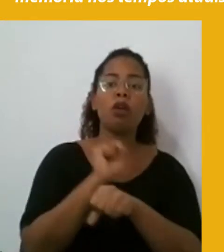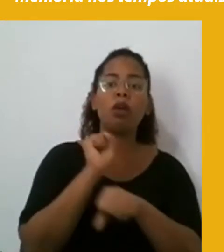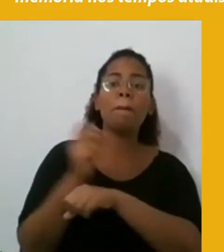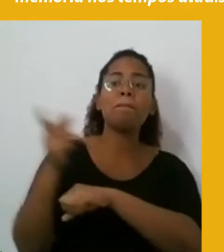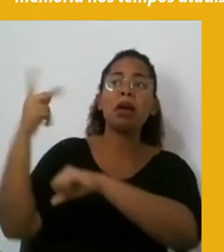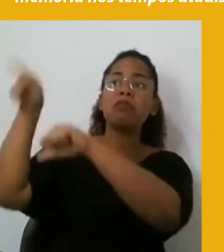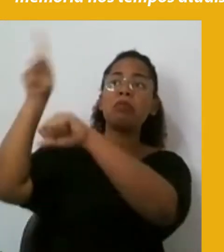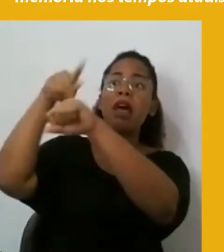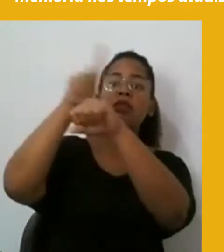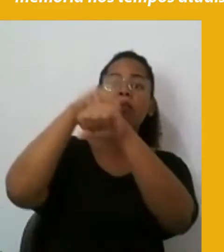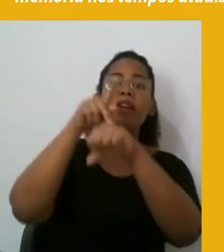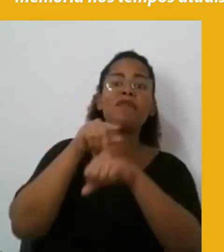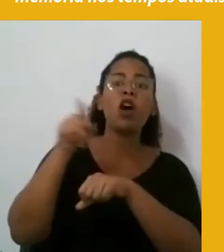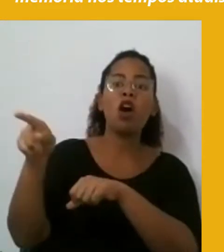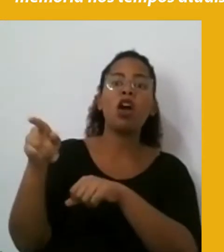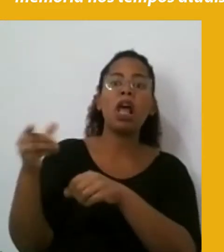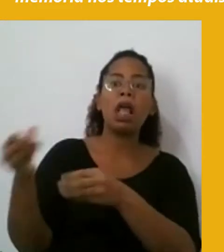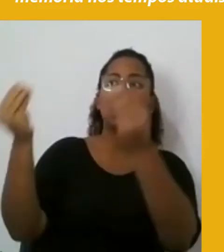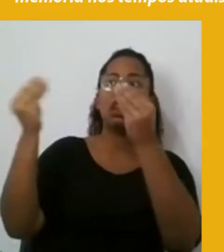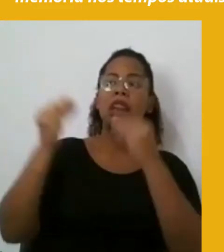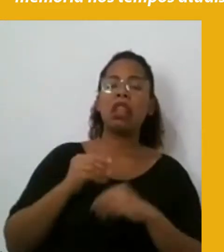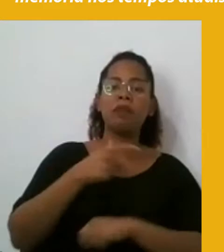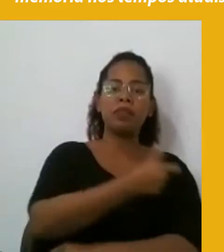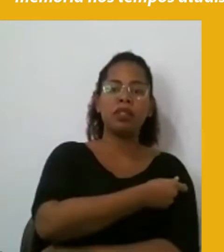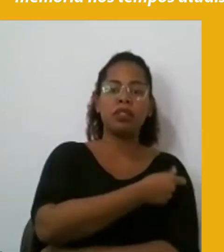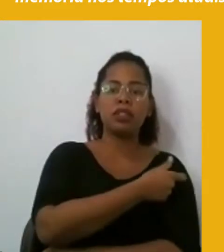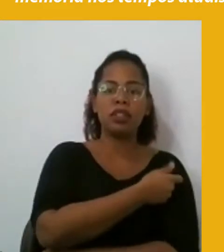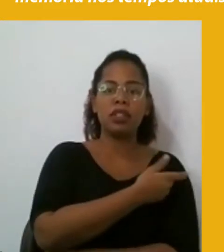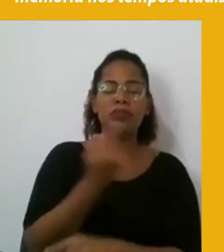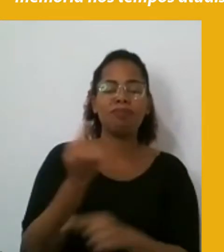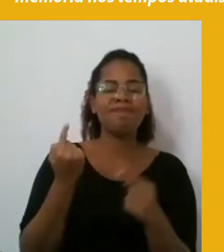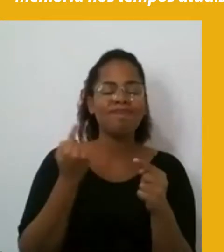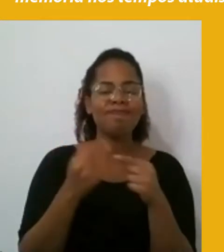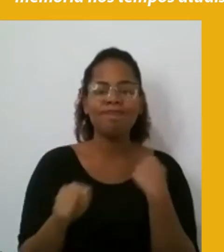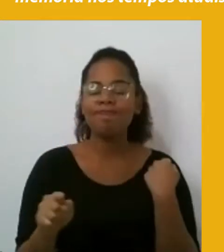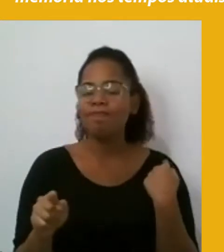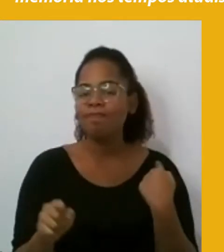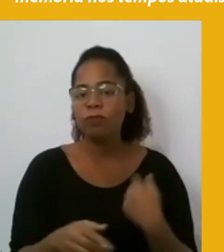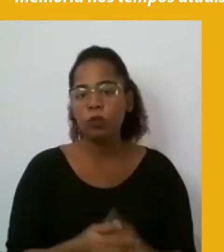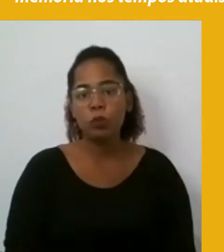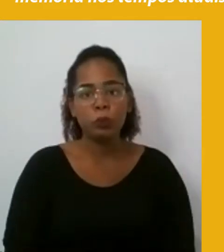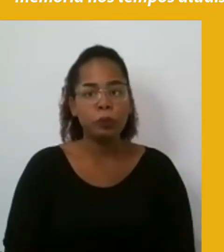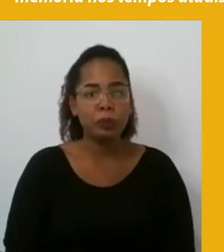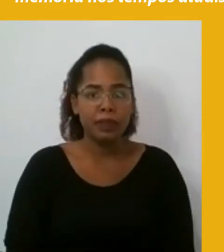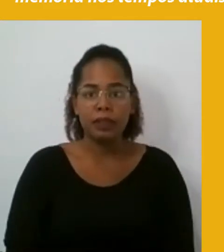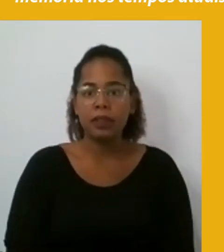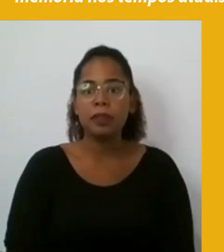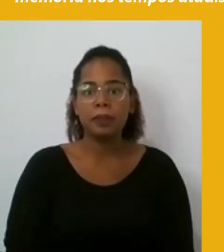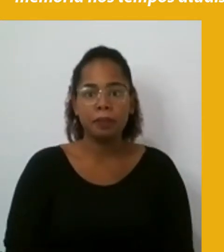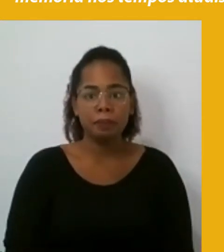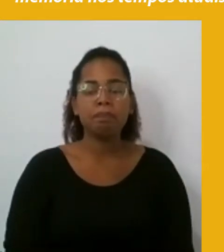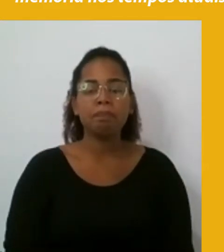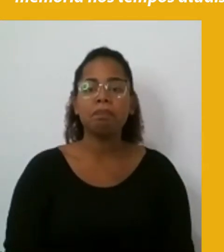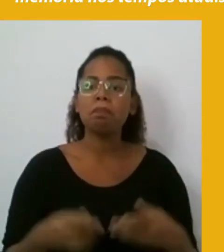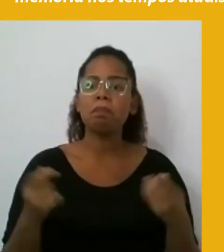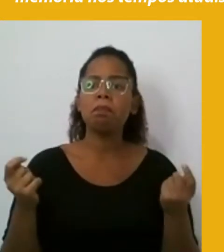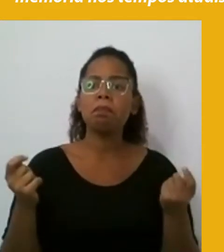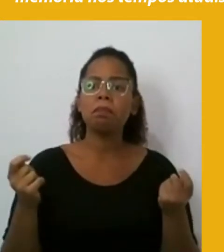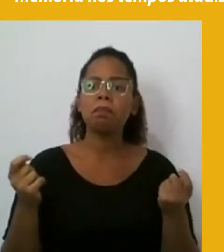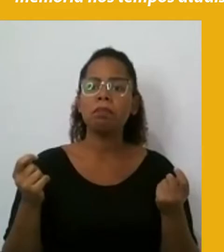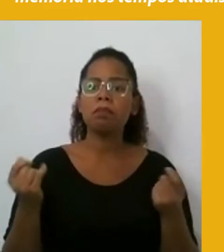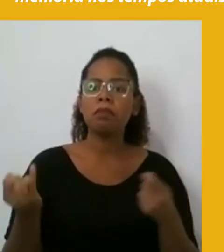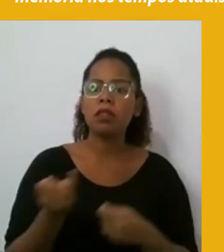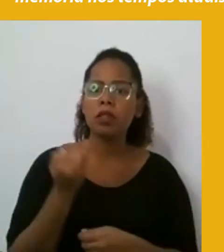instalada aqui do lado. Será possível que a gente não pode vacinar as consciências dizendo,